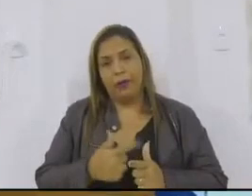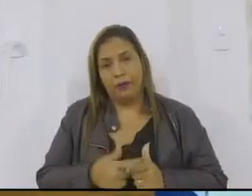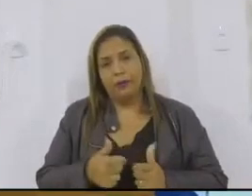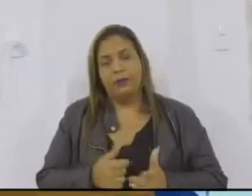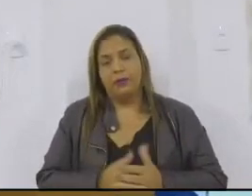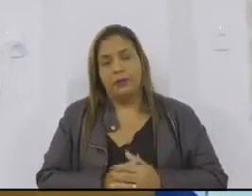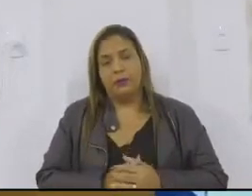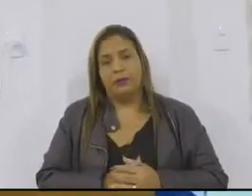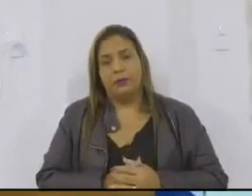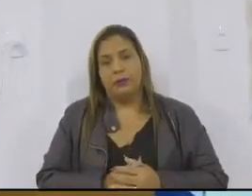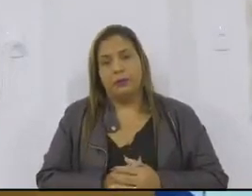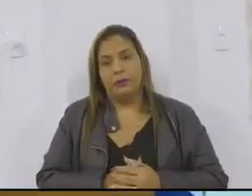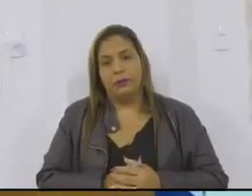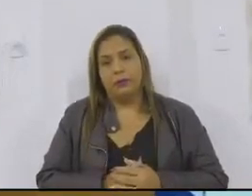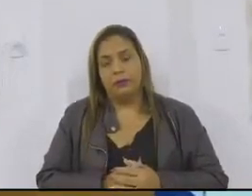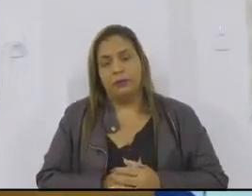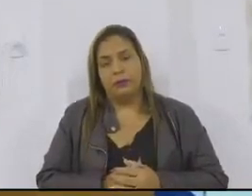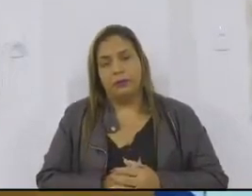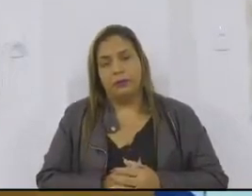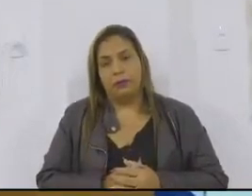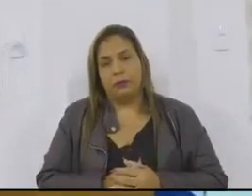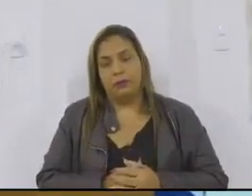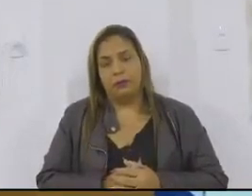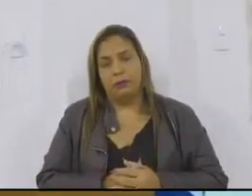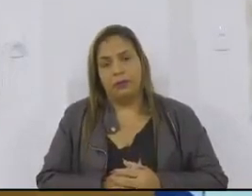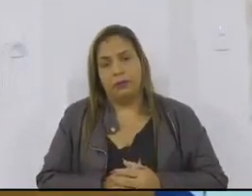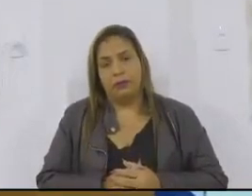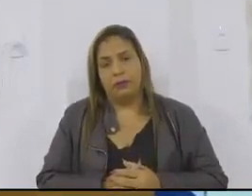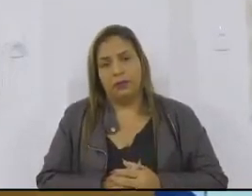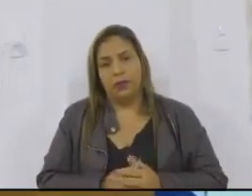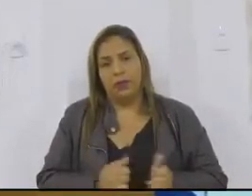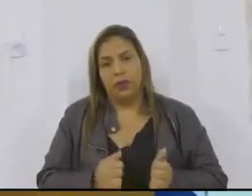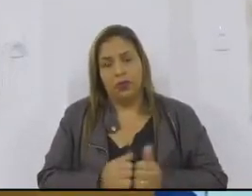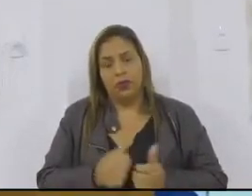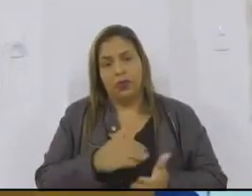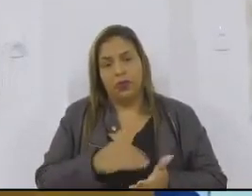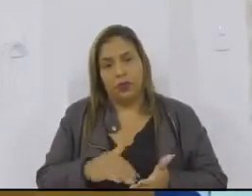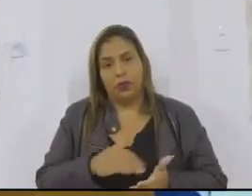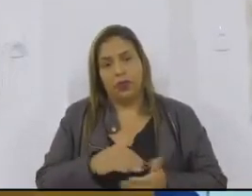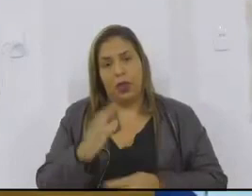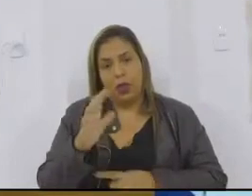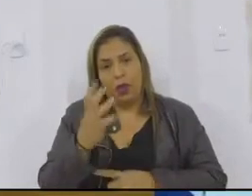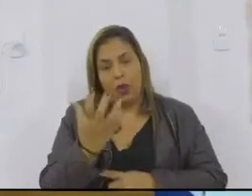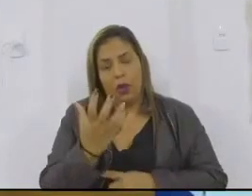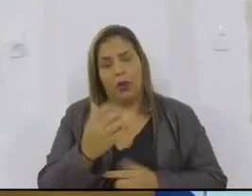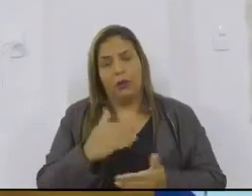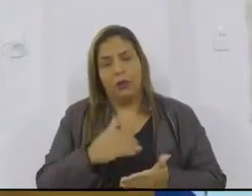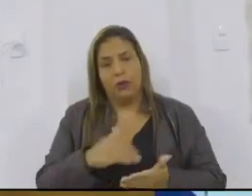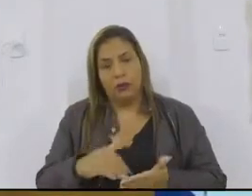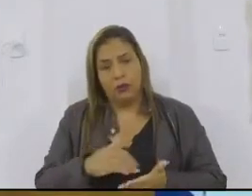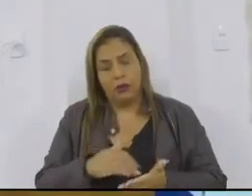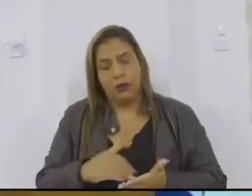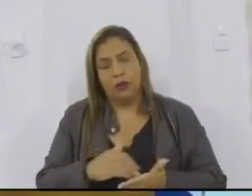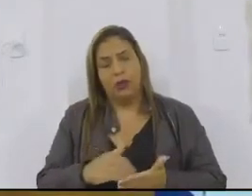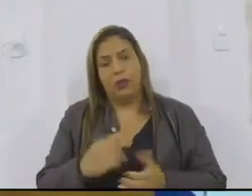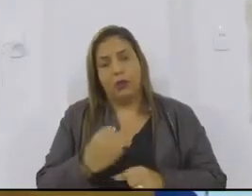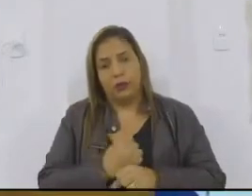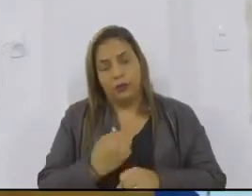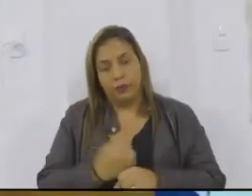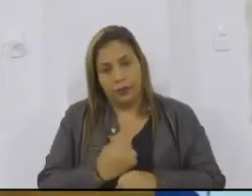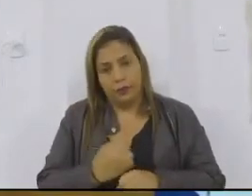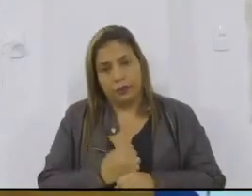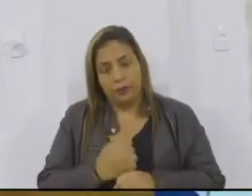da Secretaria de Obras, junto com a Secretaria de Meio Ambiente, para verificar se tem alguma manilha quebrada,